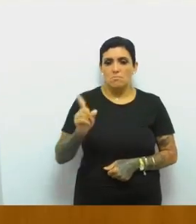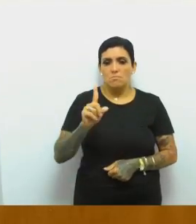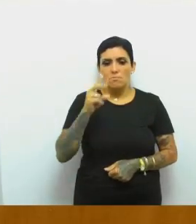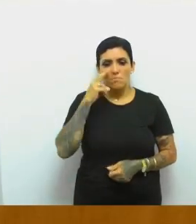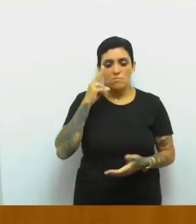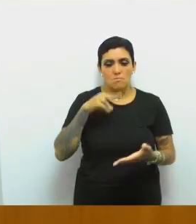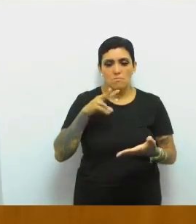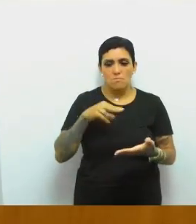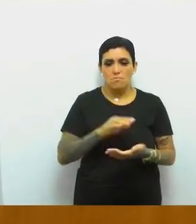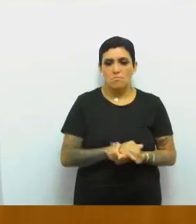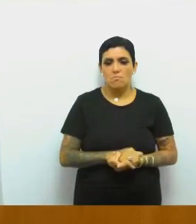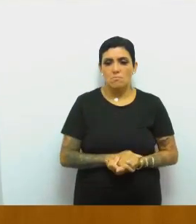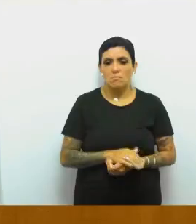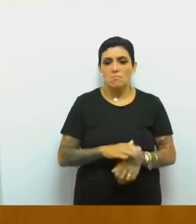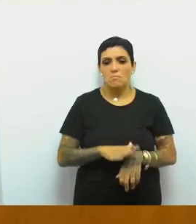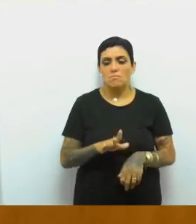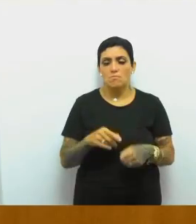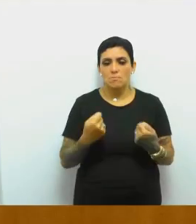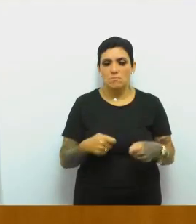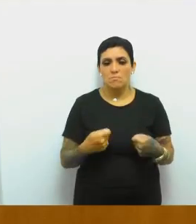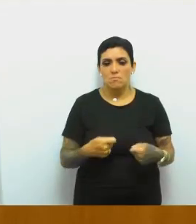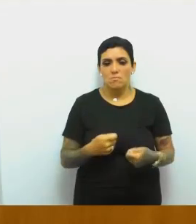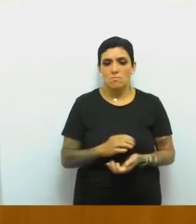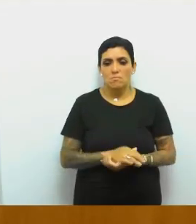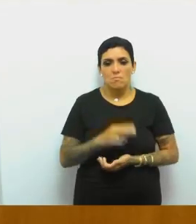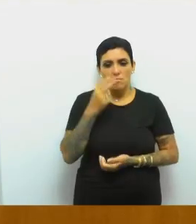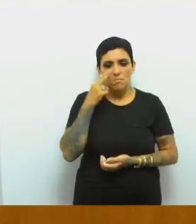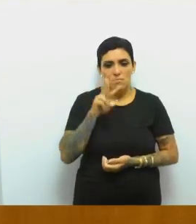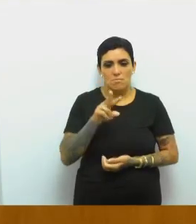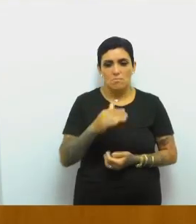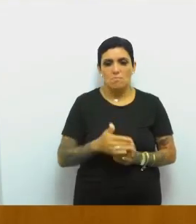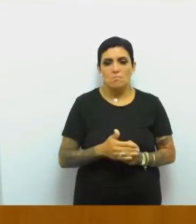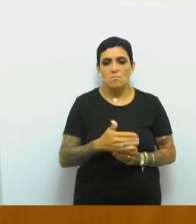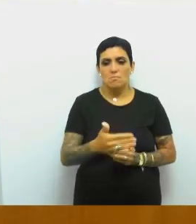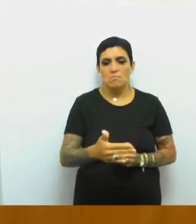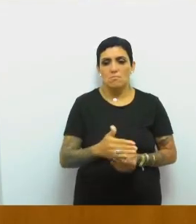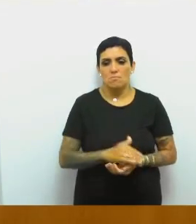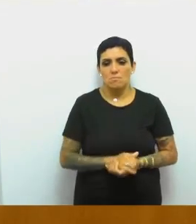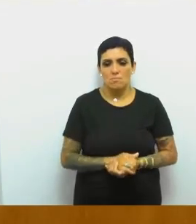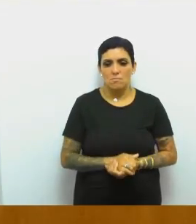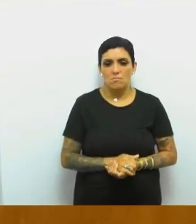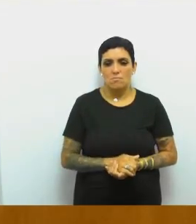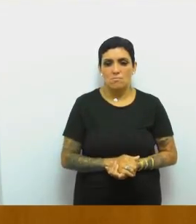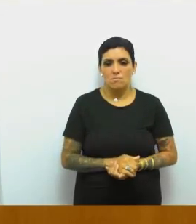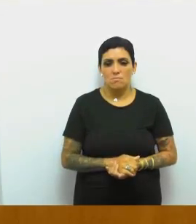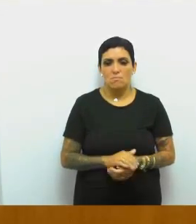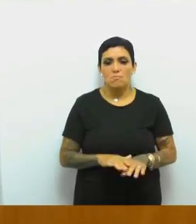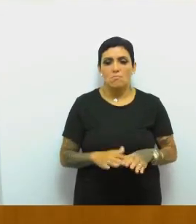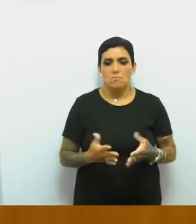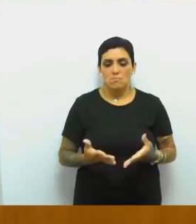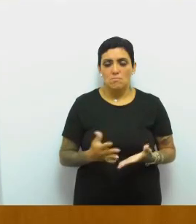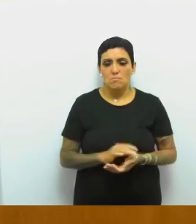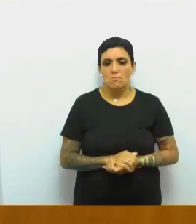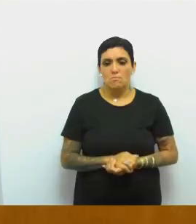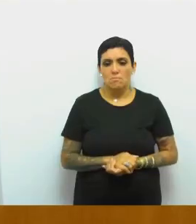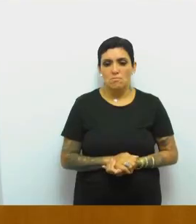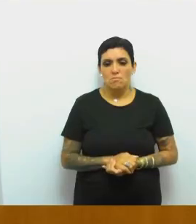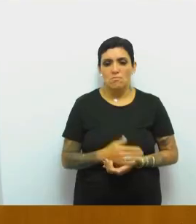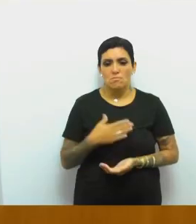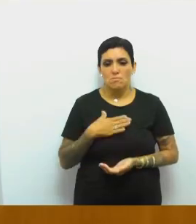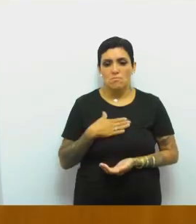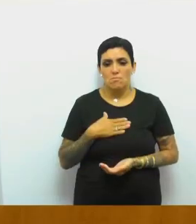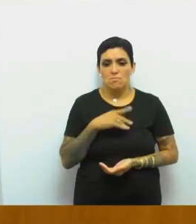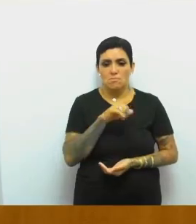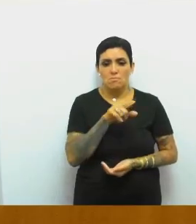me abster, vou pedir para ver o projeto e, na próxima sessão, eu vou trazer a pontuação, inclusive se eu tiver que arguir a anuidade dela, porque